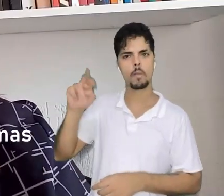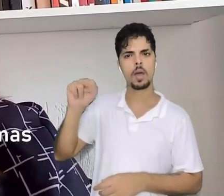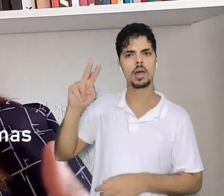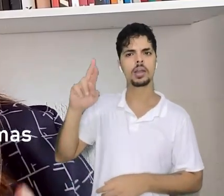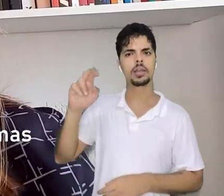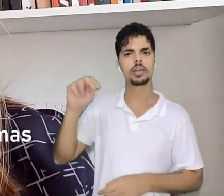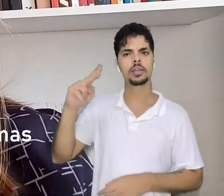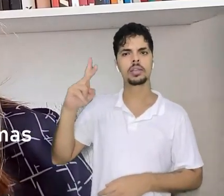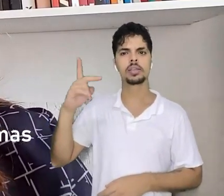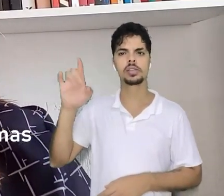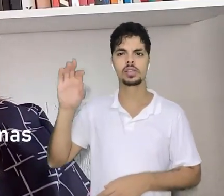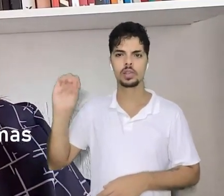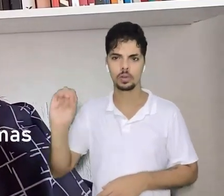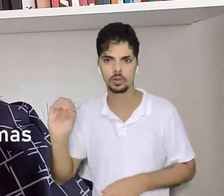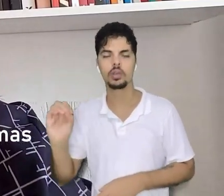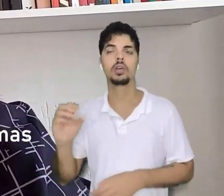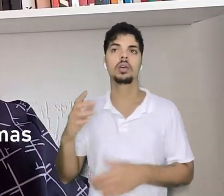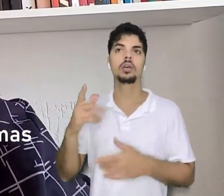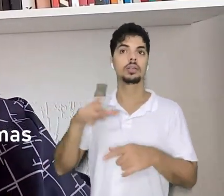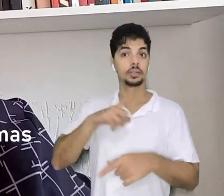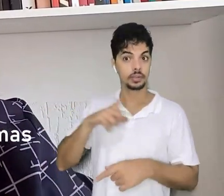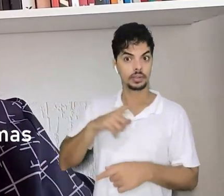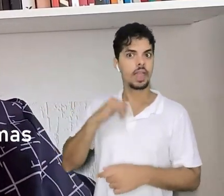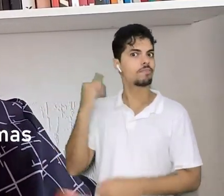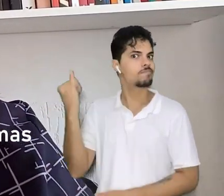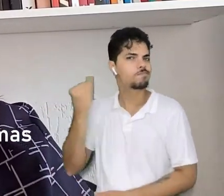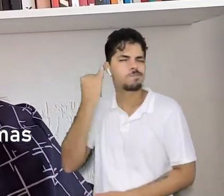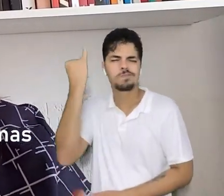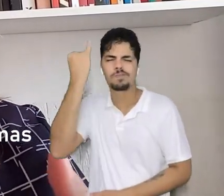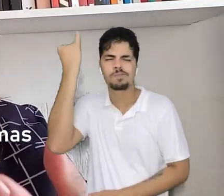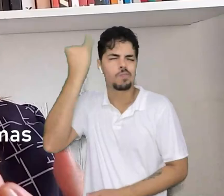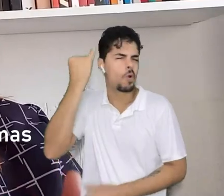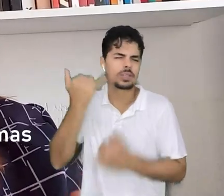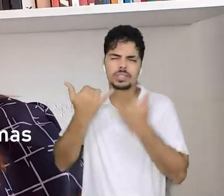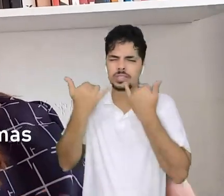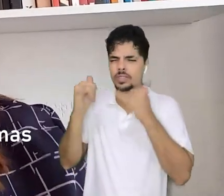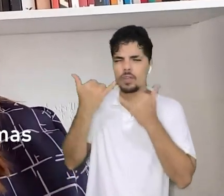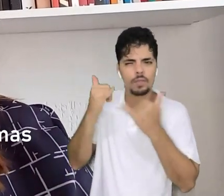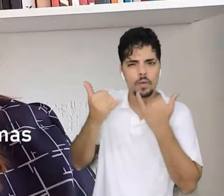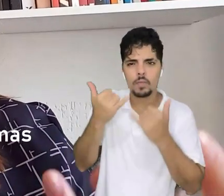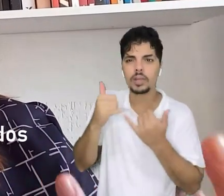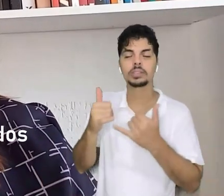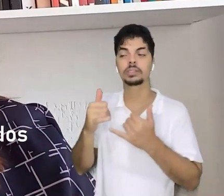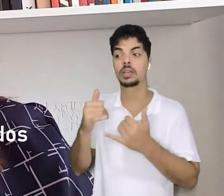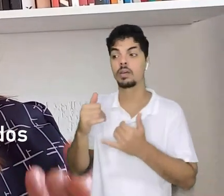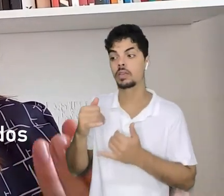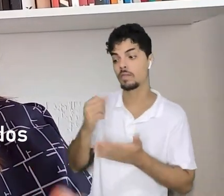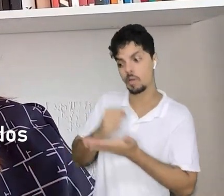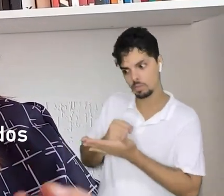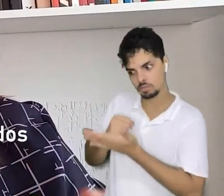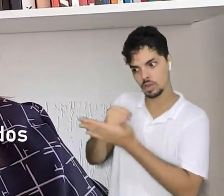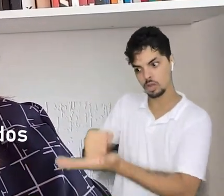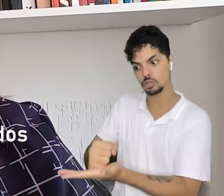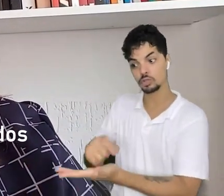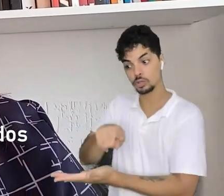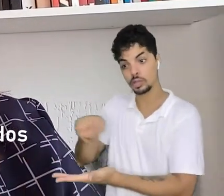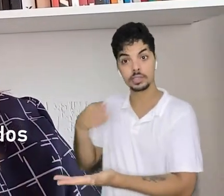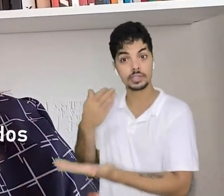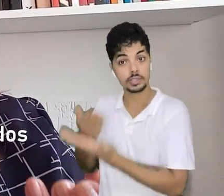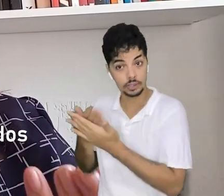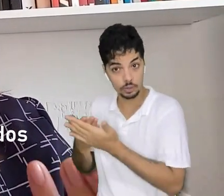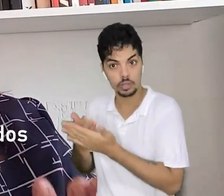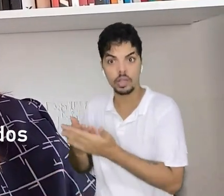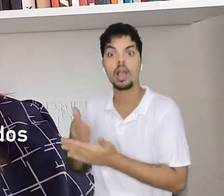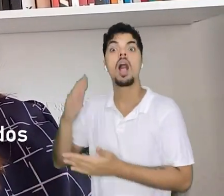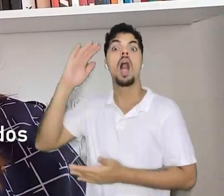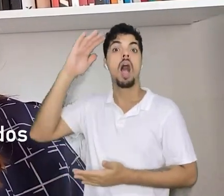ela também traz riquíssimas informações que vão ajudar na compreensão